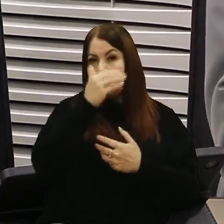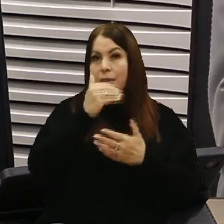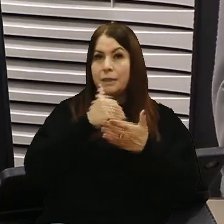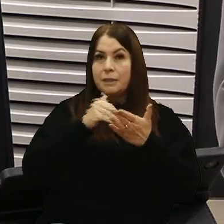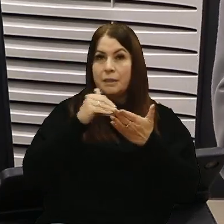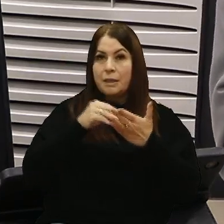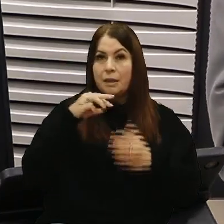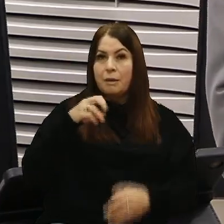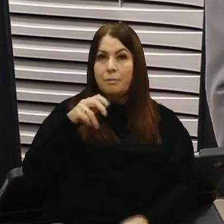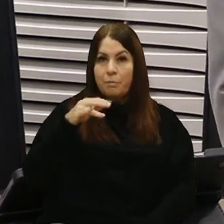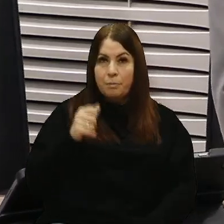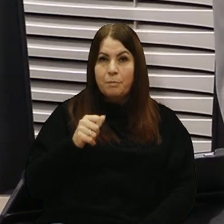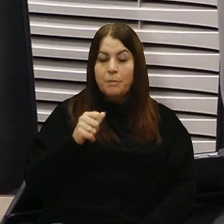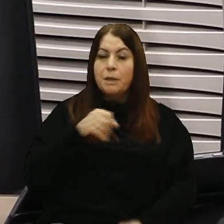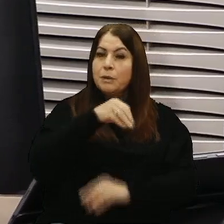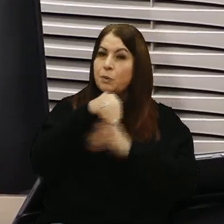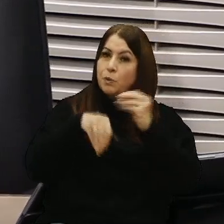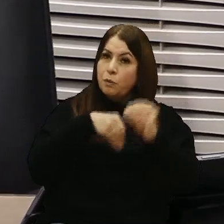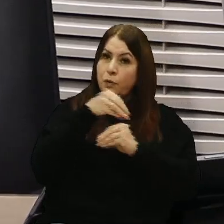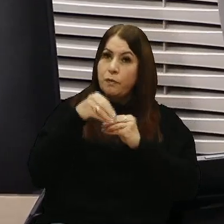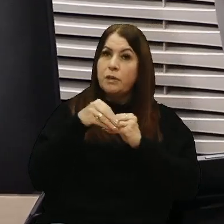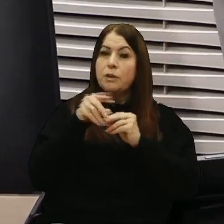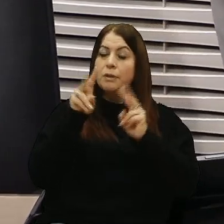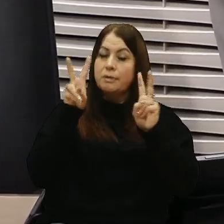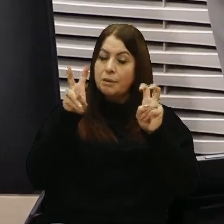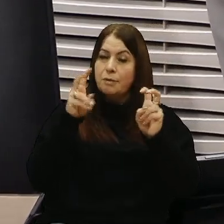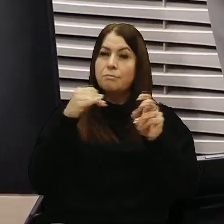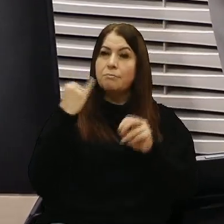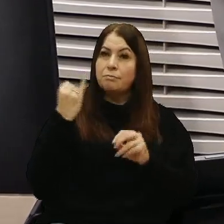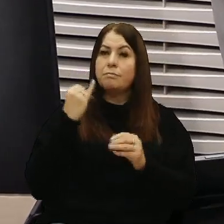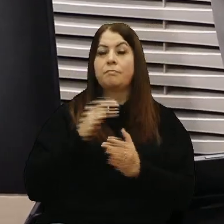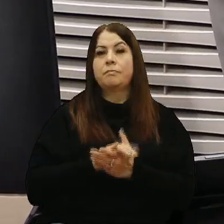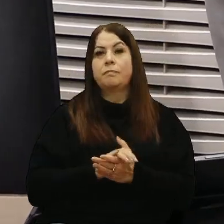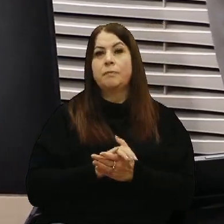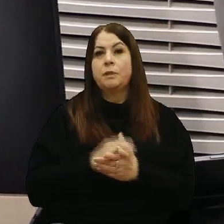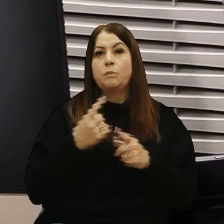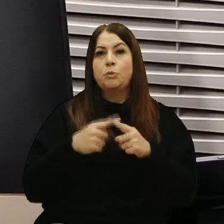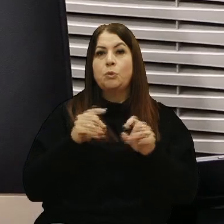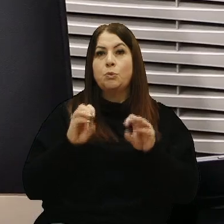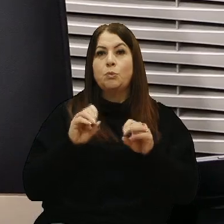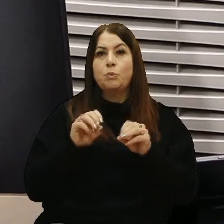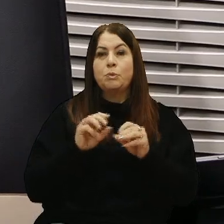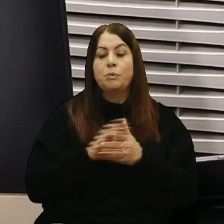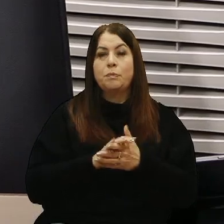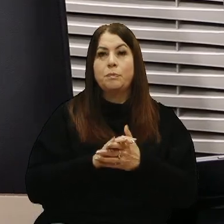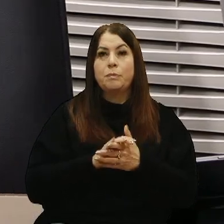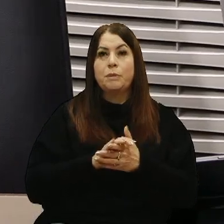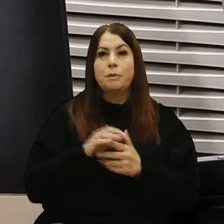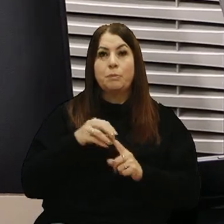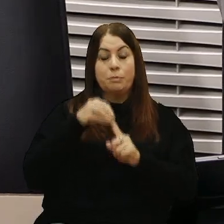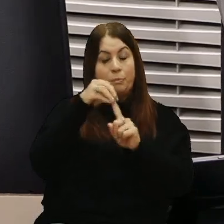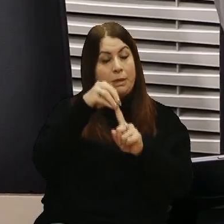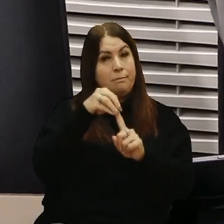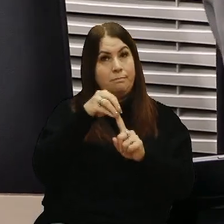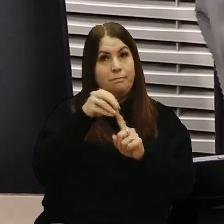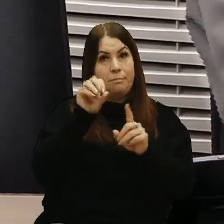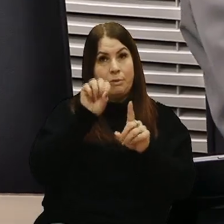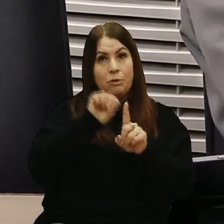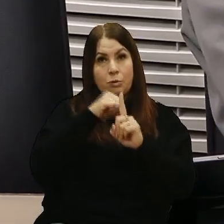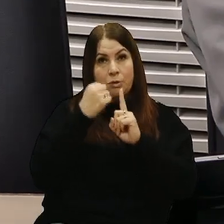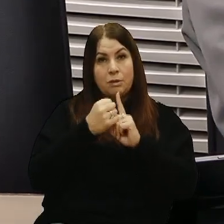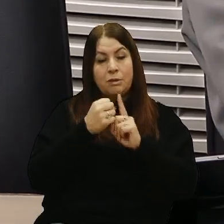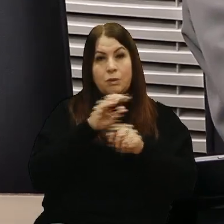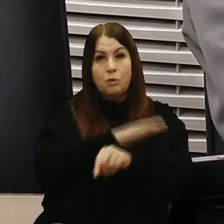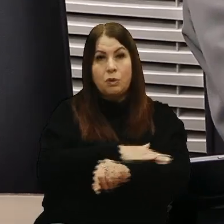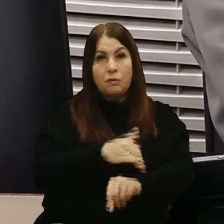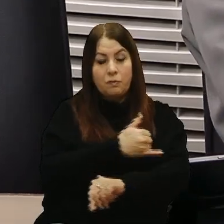secretária Marta, parabéns aos envolvidos nessa causa nobre, porque educação é algo primordial na nossa sociedade. E o